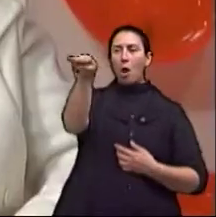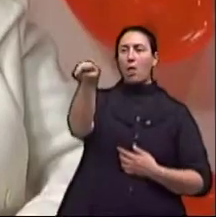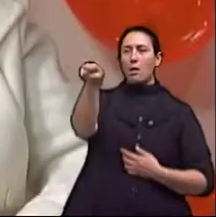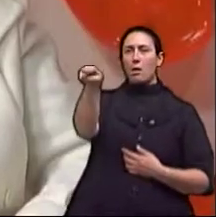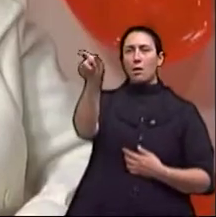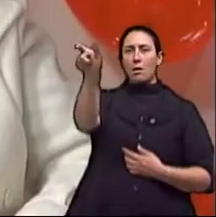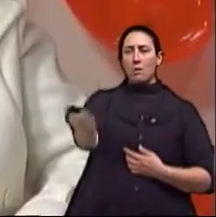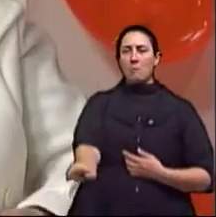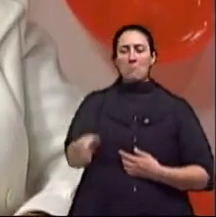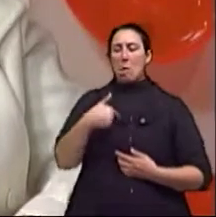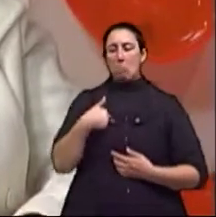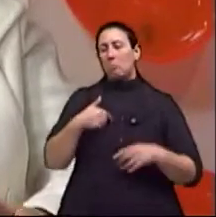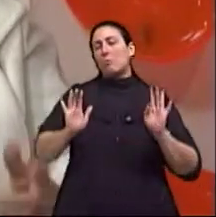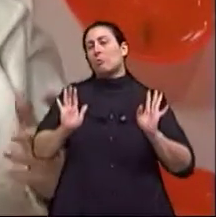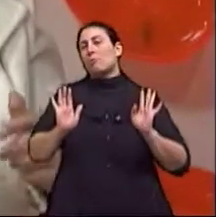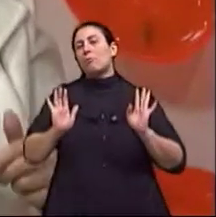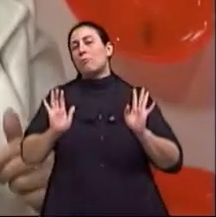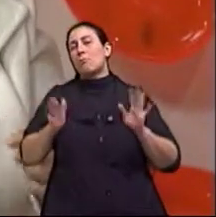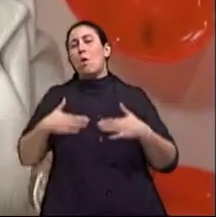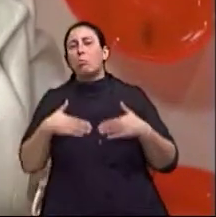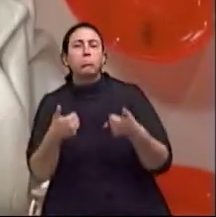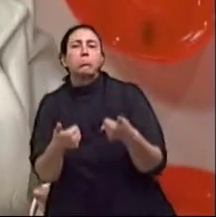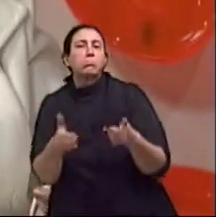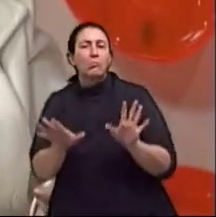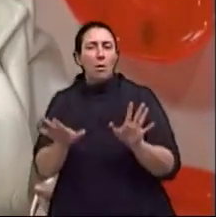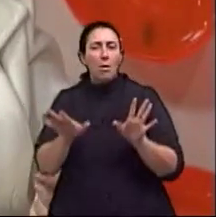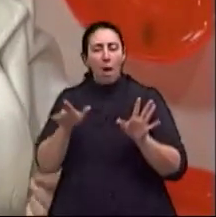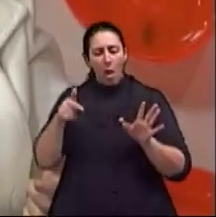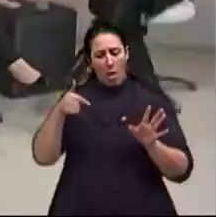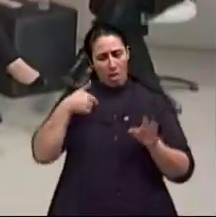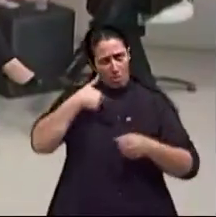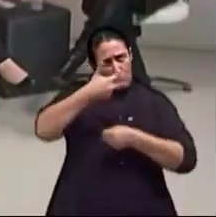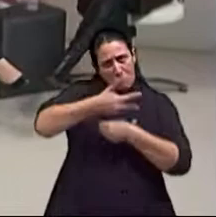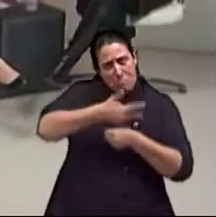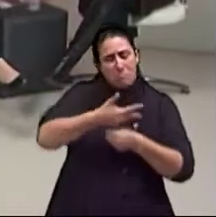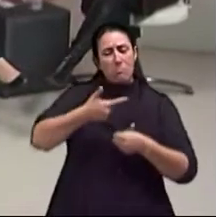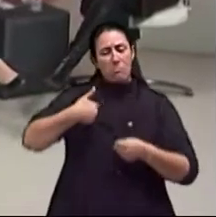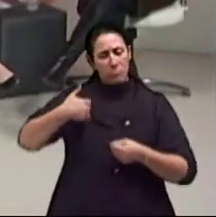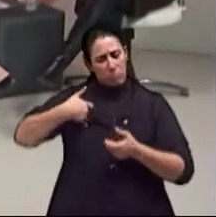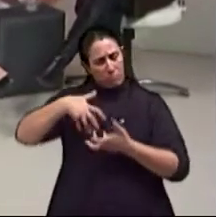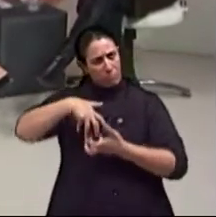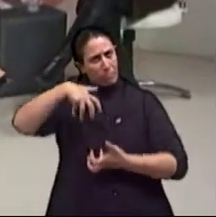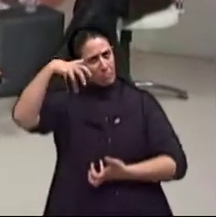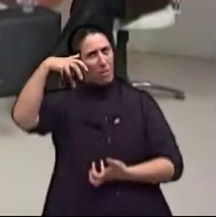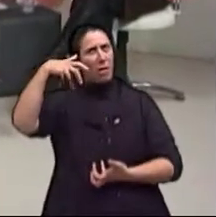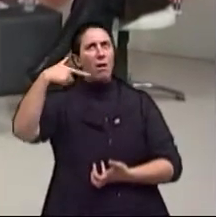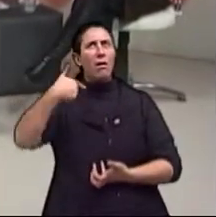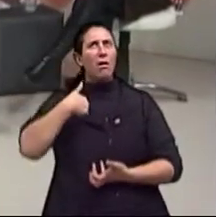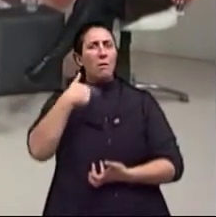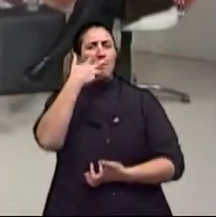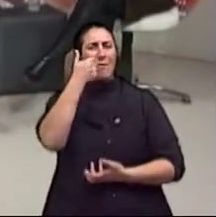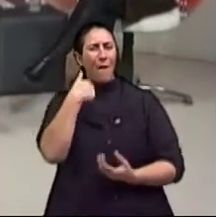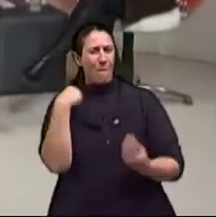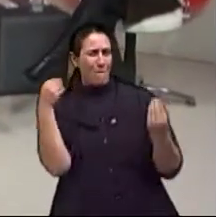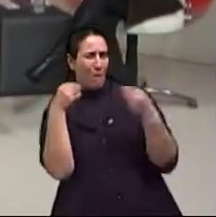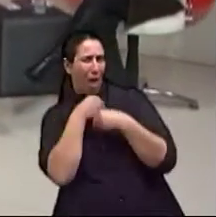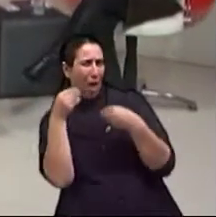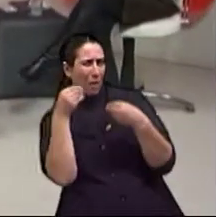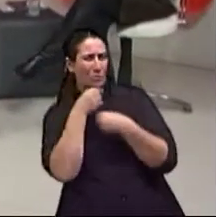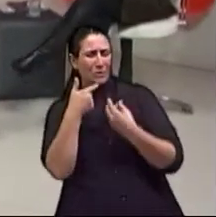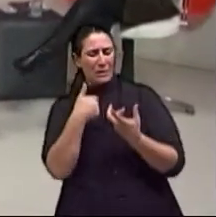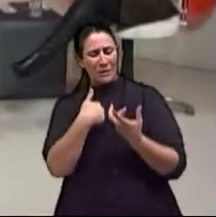em si no seu próprio envelhecimento porque é o pensar no envelhecimento eles estariam se sentindo vulneráveis a